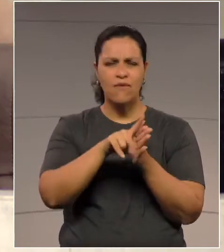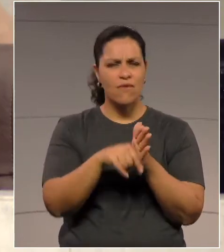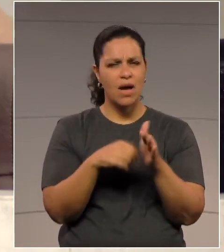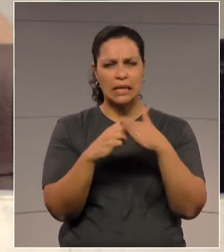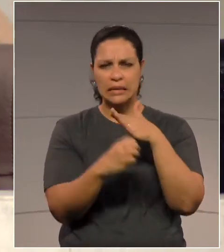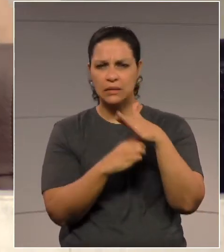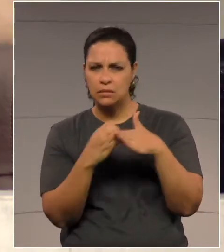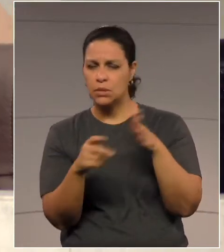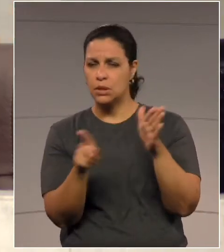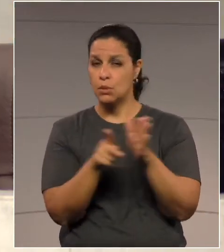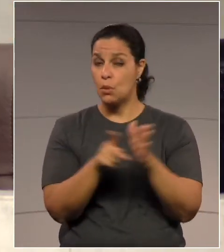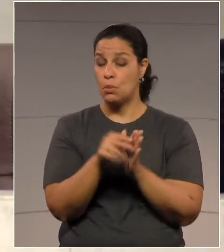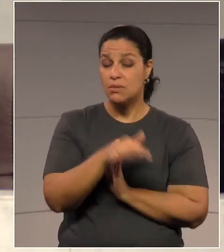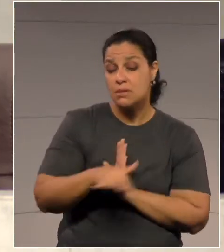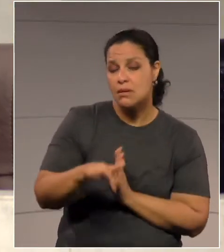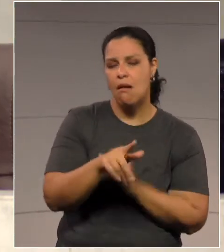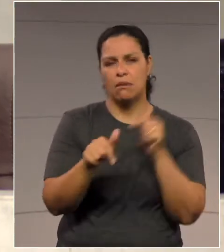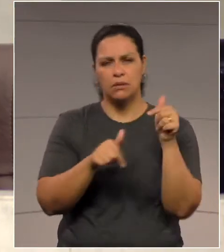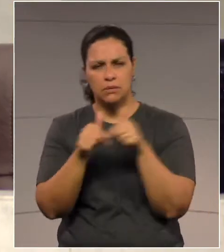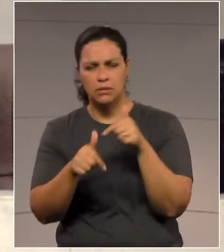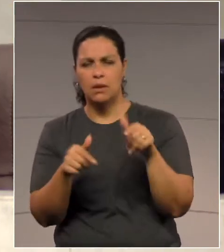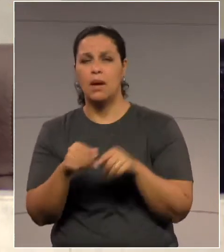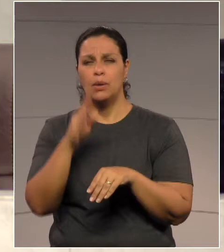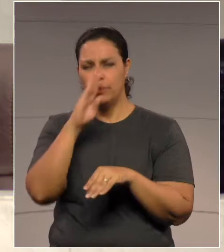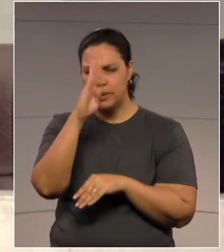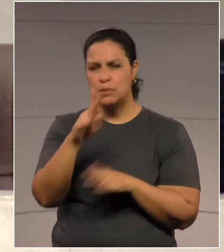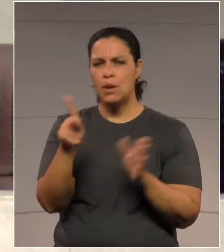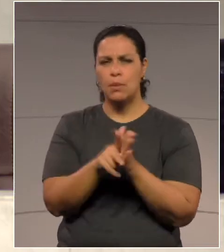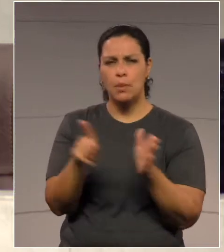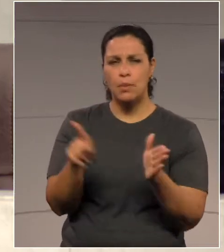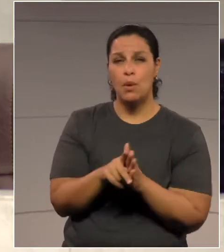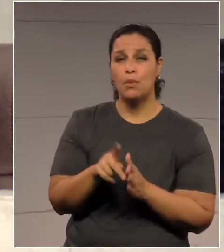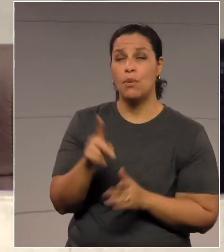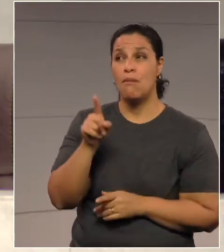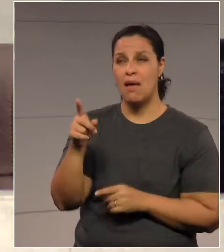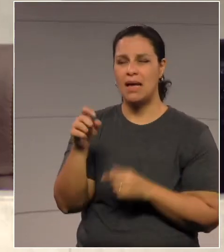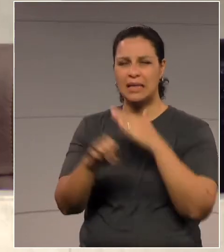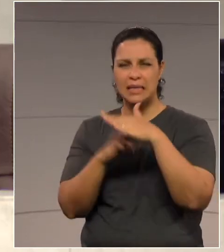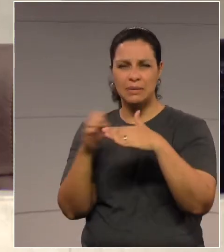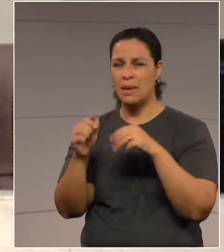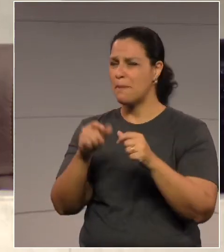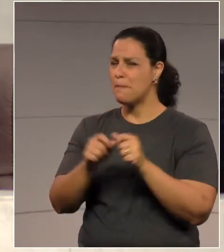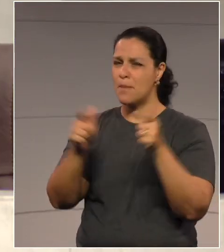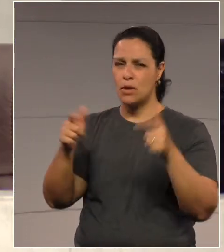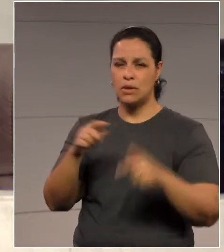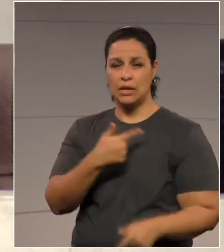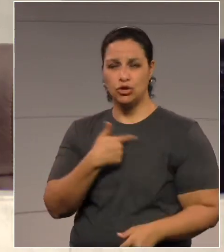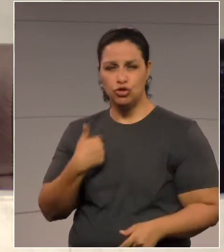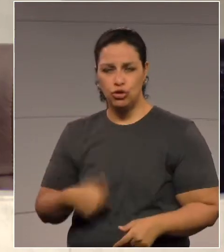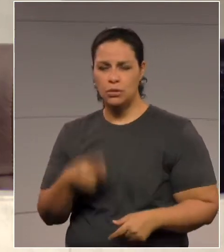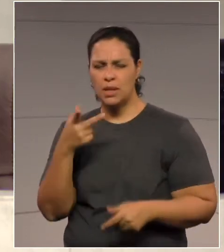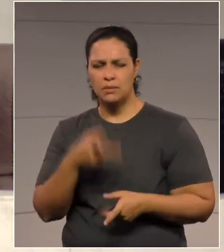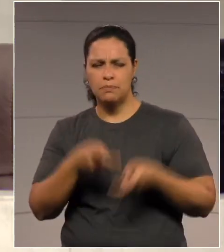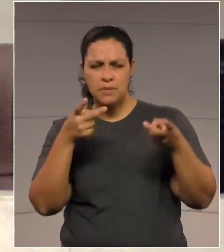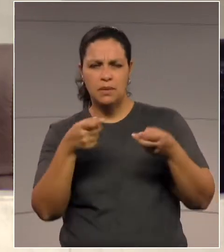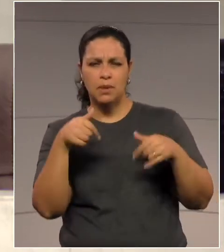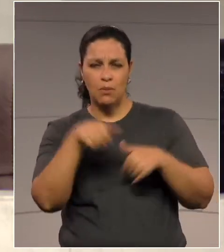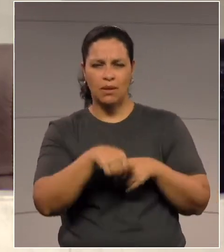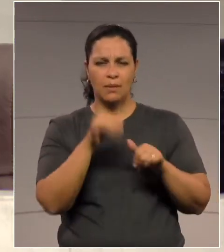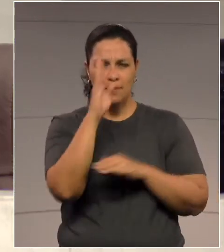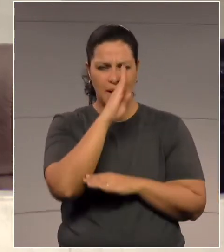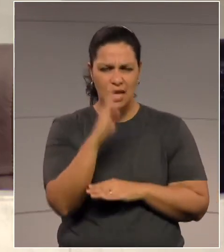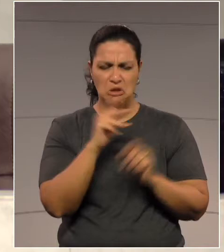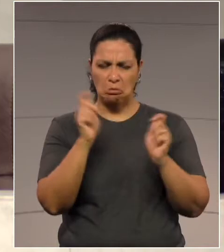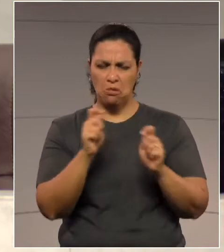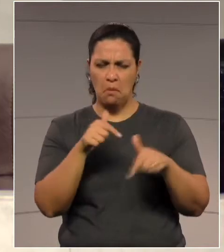né, de saneamento, principalmente as empresas de saneamento chinesas, que parece que elas identificaram o mercado brasileiro como um